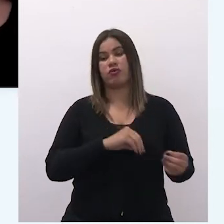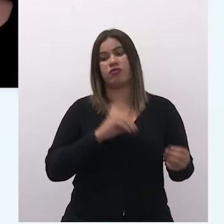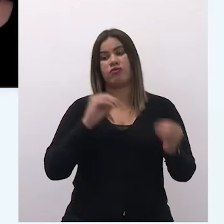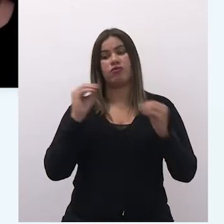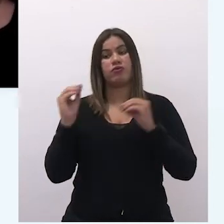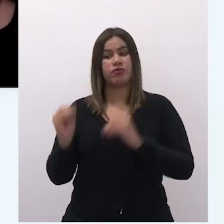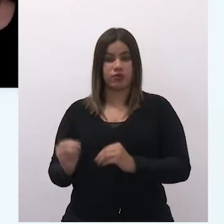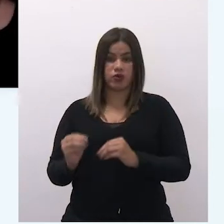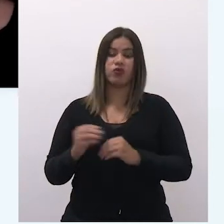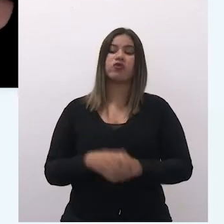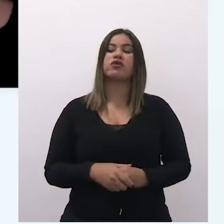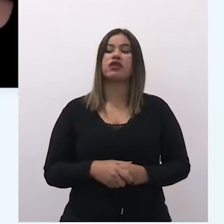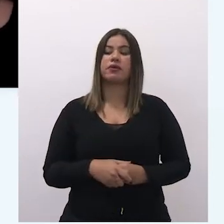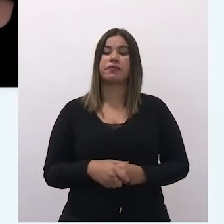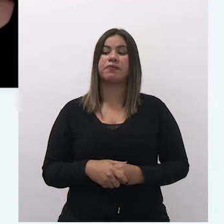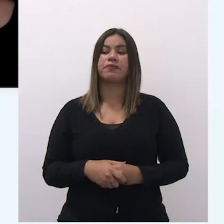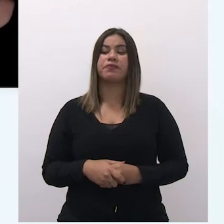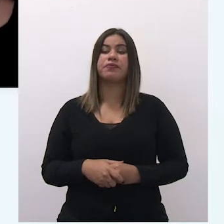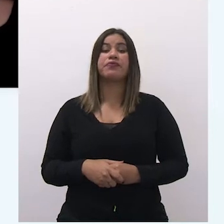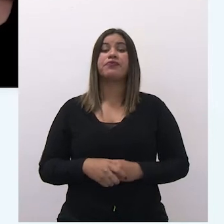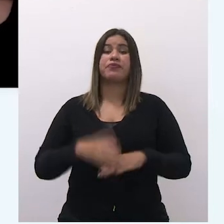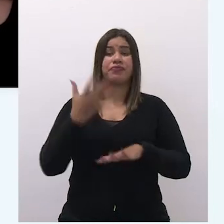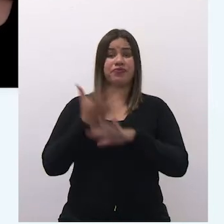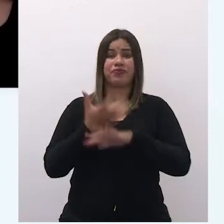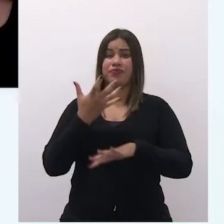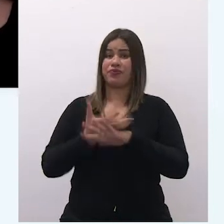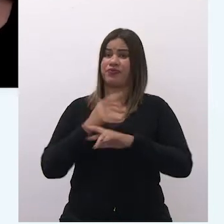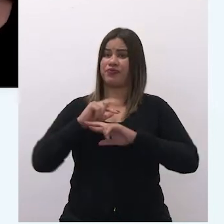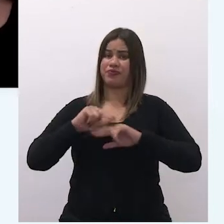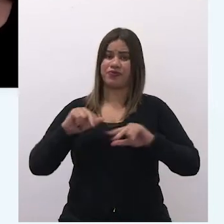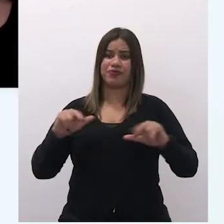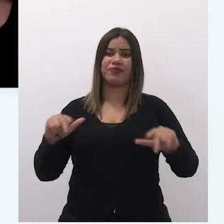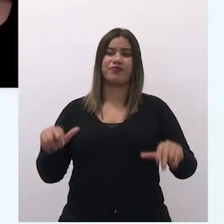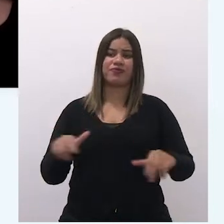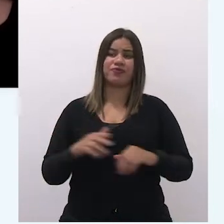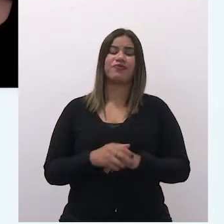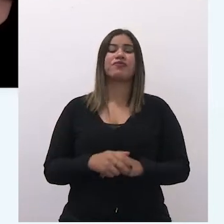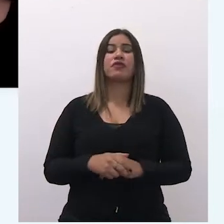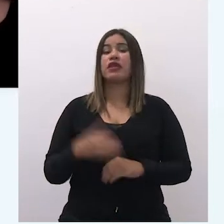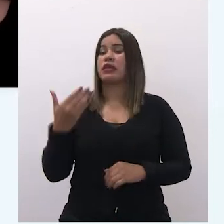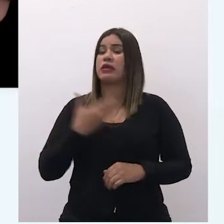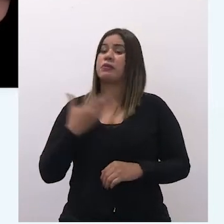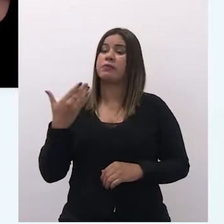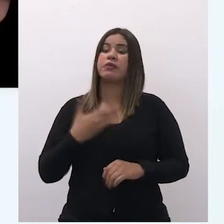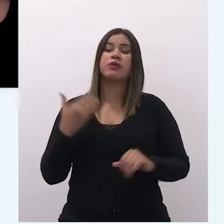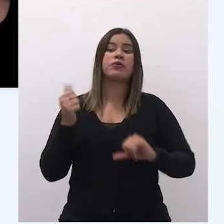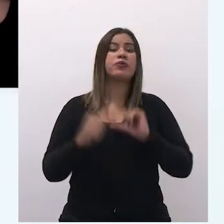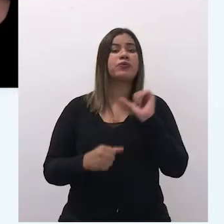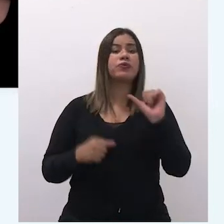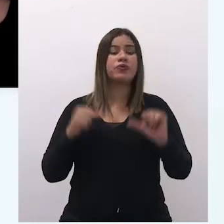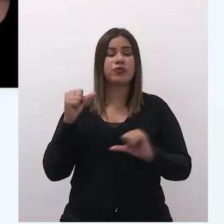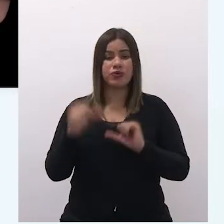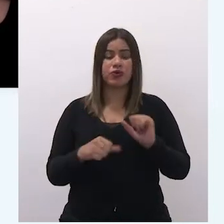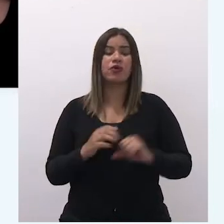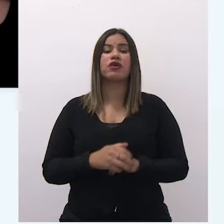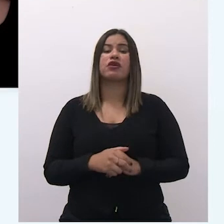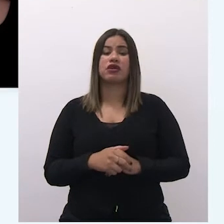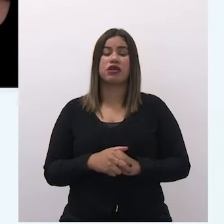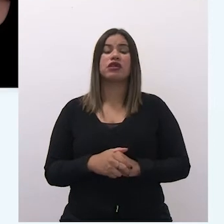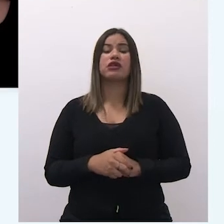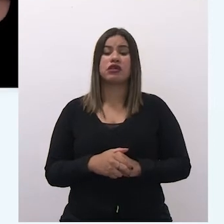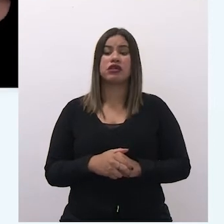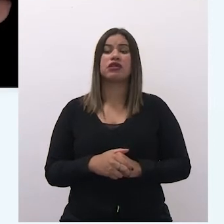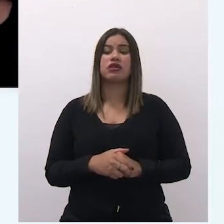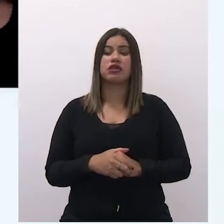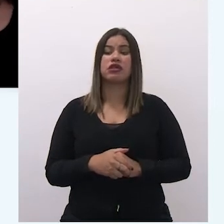da escola, várias componentes curriculares, mudam os colegas, e também uma etapa que antecede ao